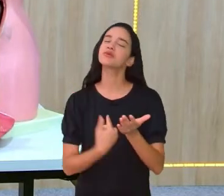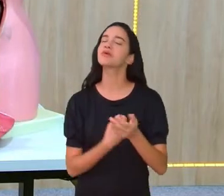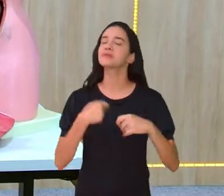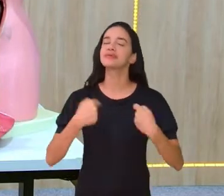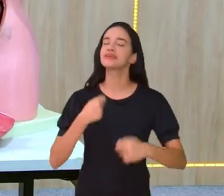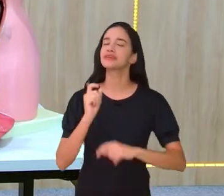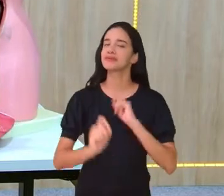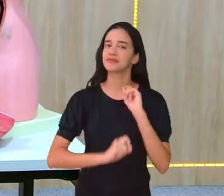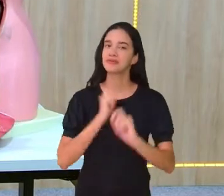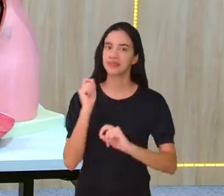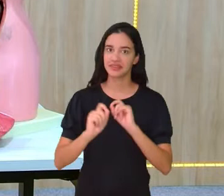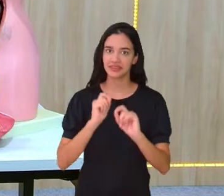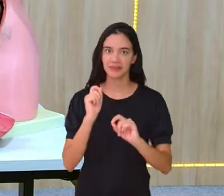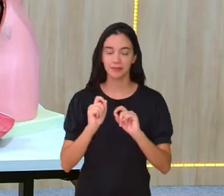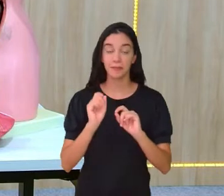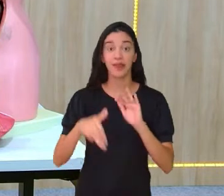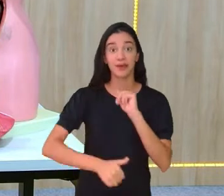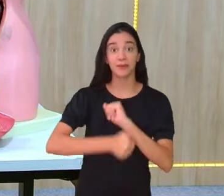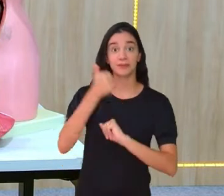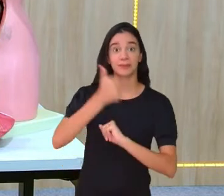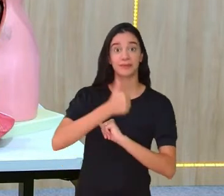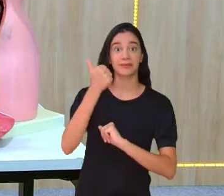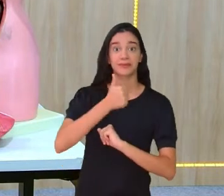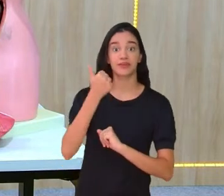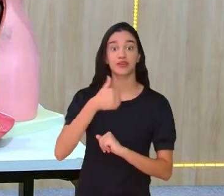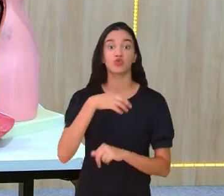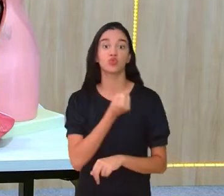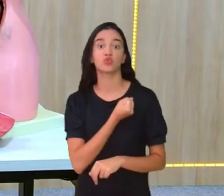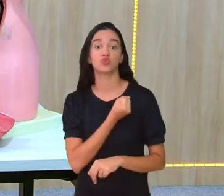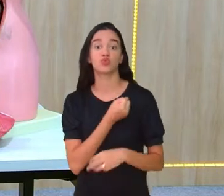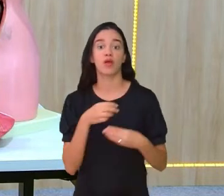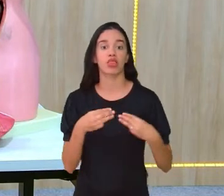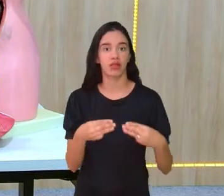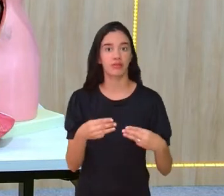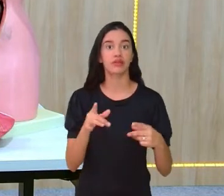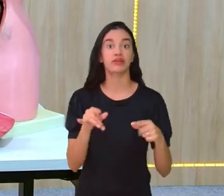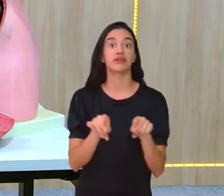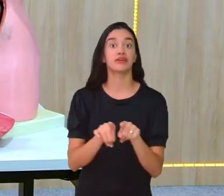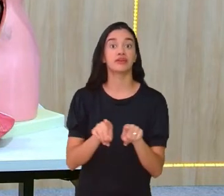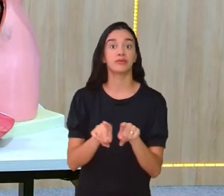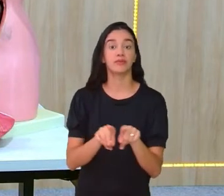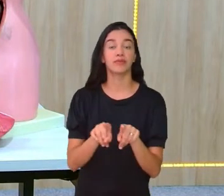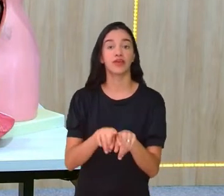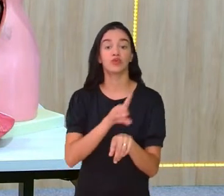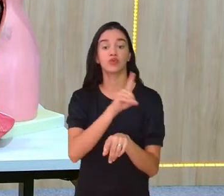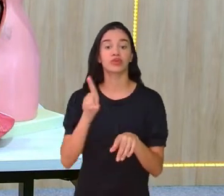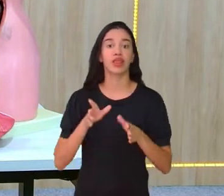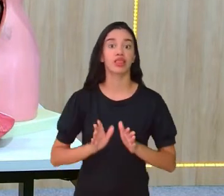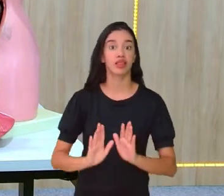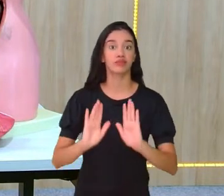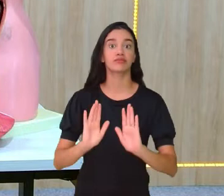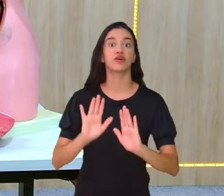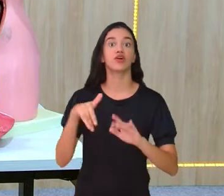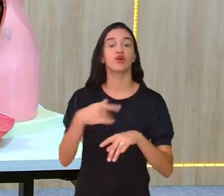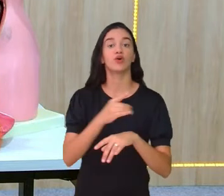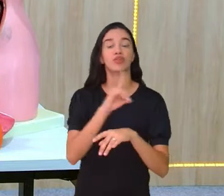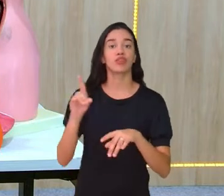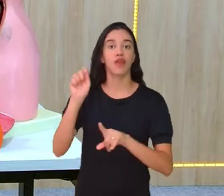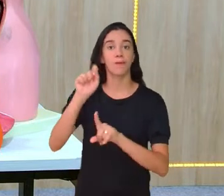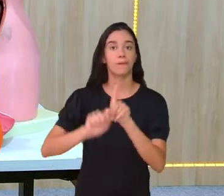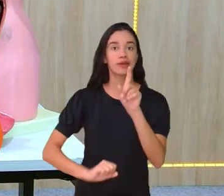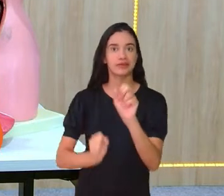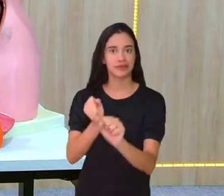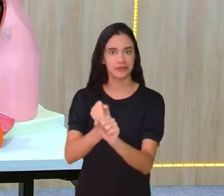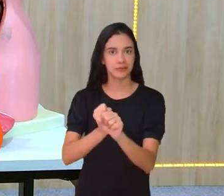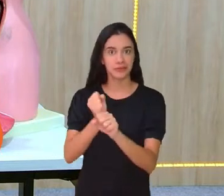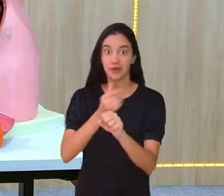precisar, de, primeiro, o número da matrícula, e a data de nascimento de vocês com dia, mês e ano. Então,